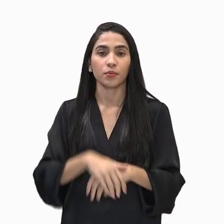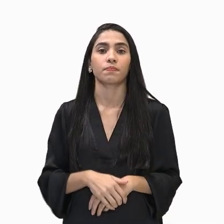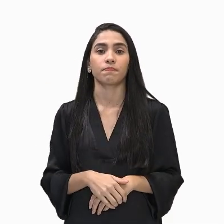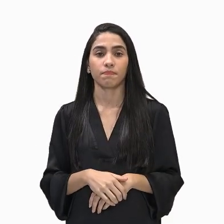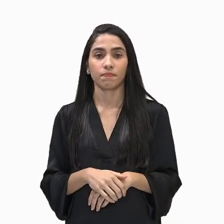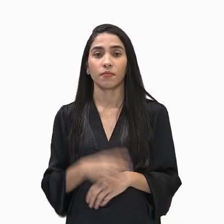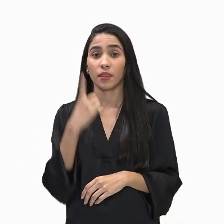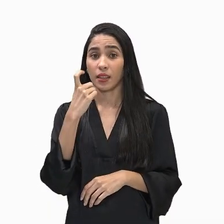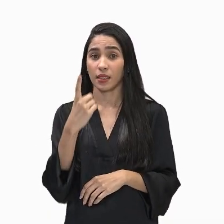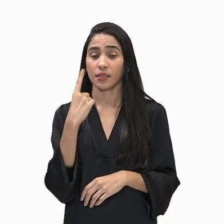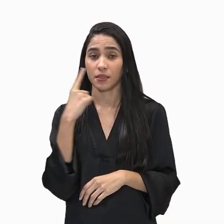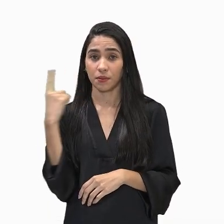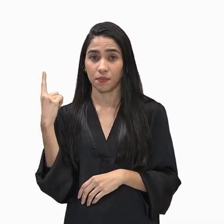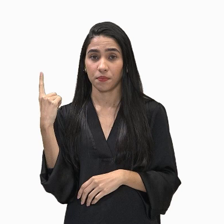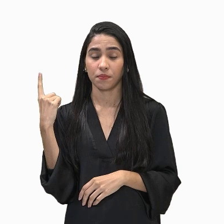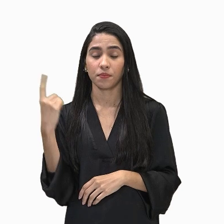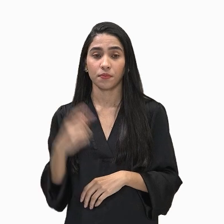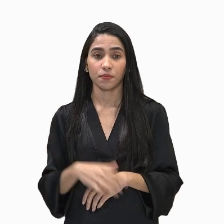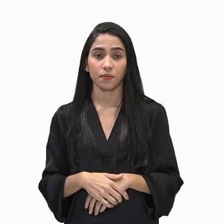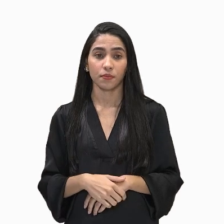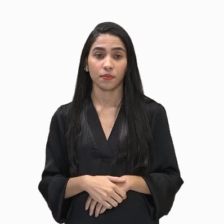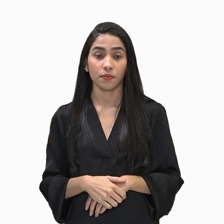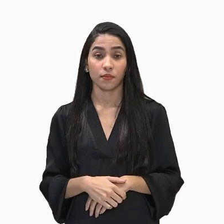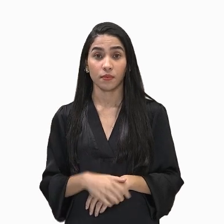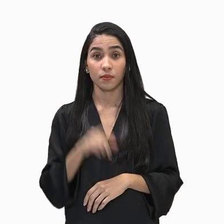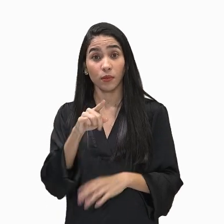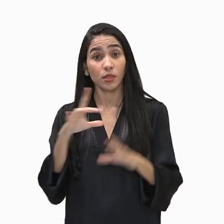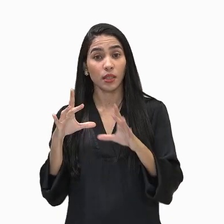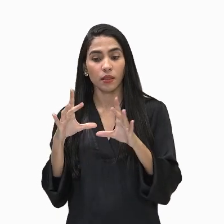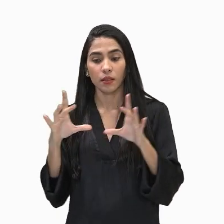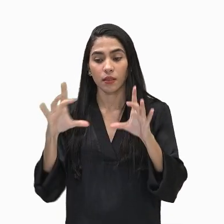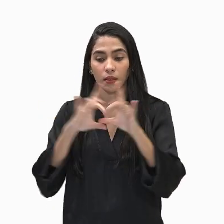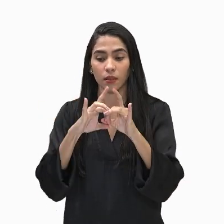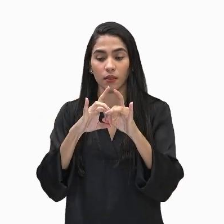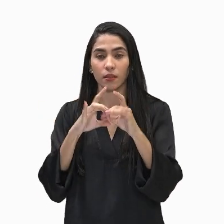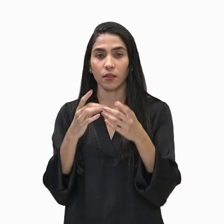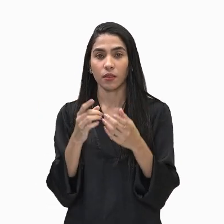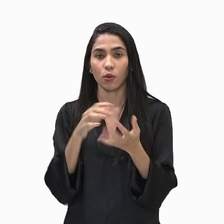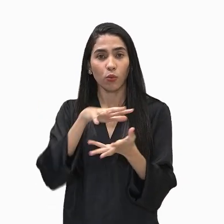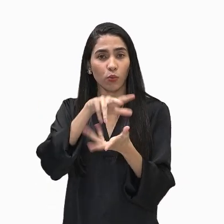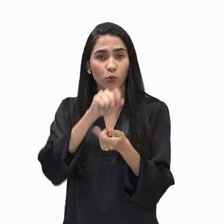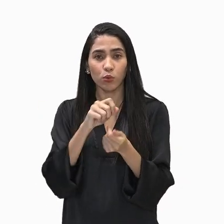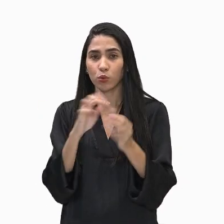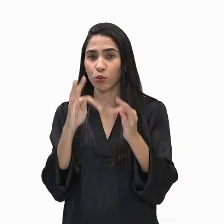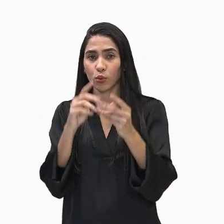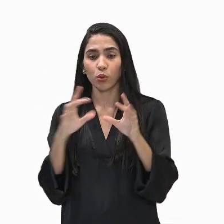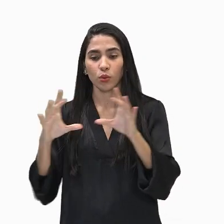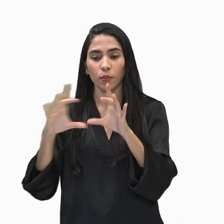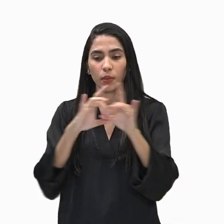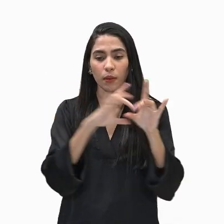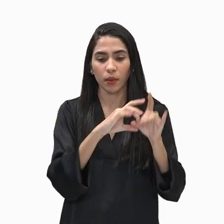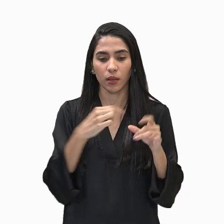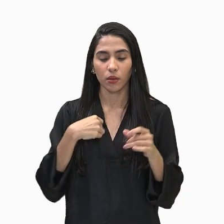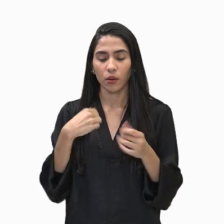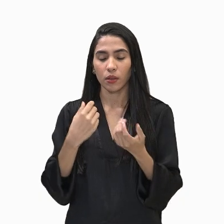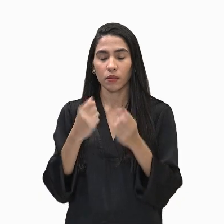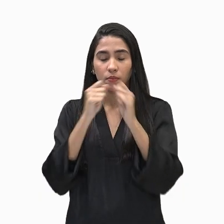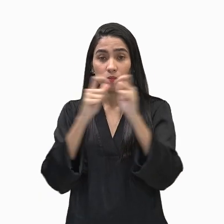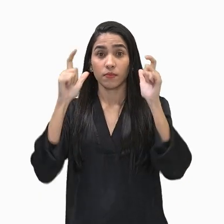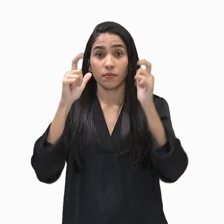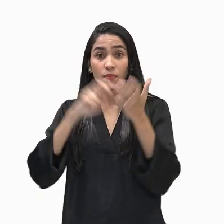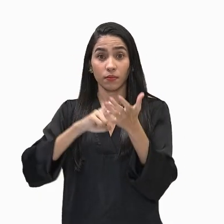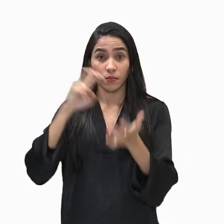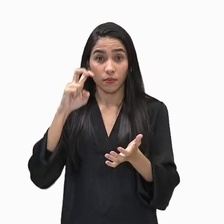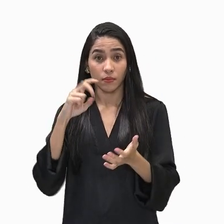só que interessante, olha só que legal. Está conectado, o mundo todo está conectado. A gente acorda de manhã e a gente